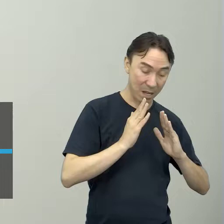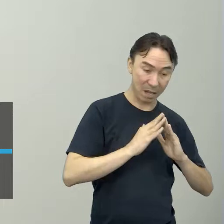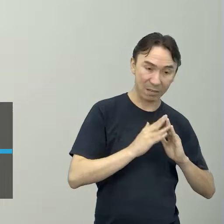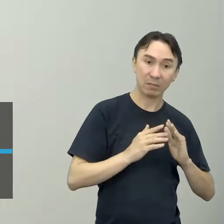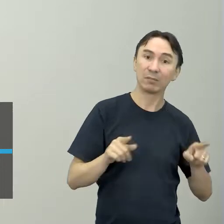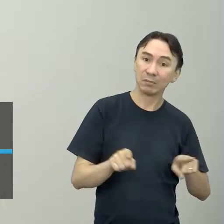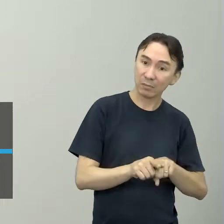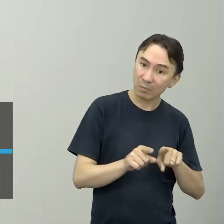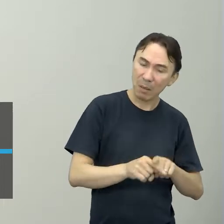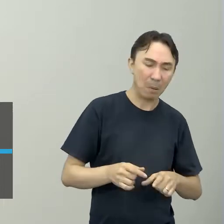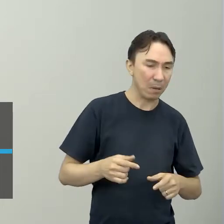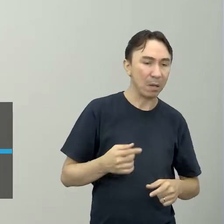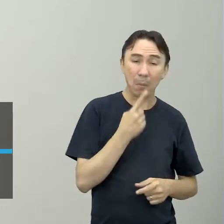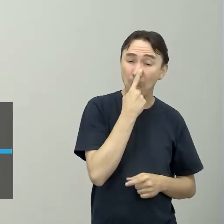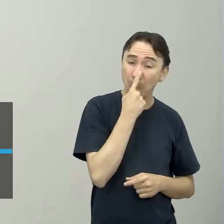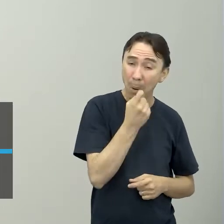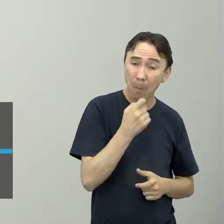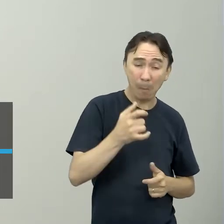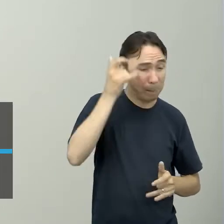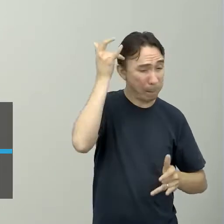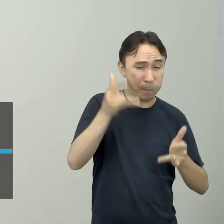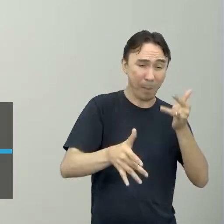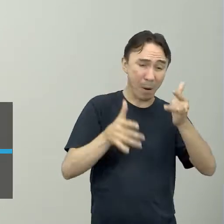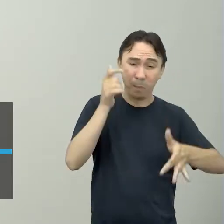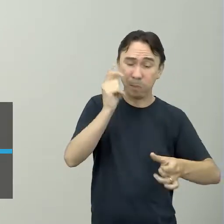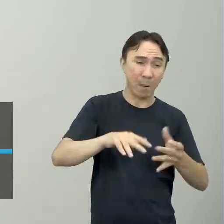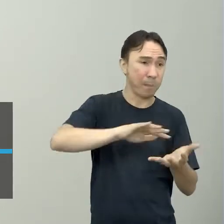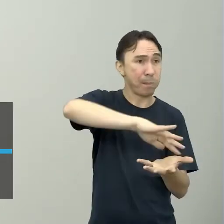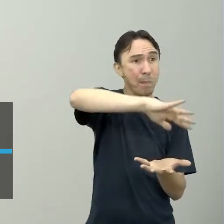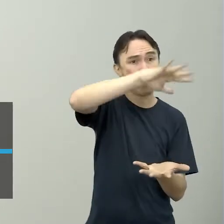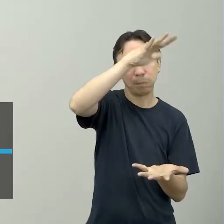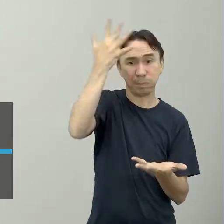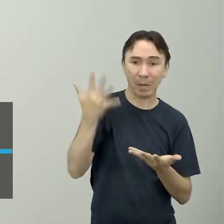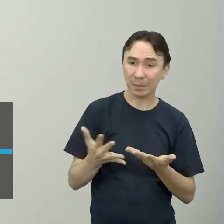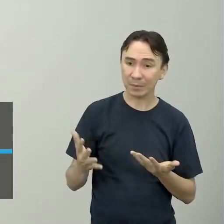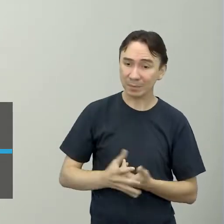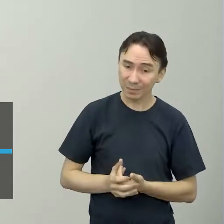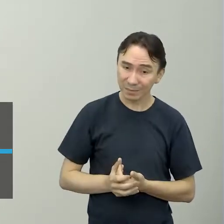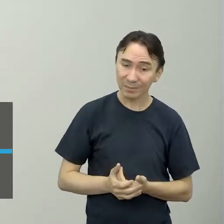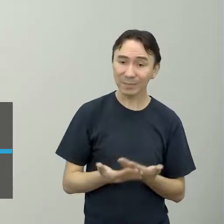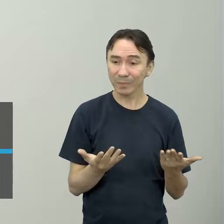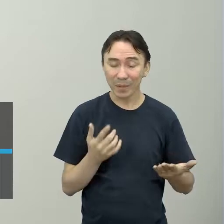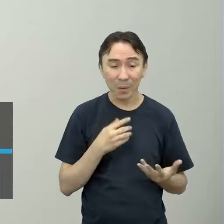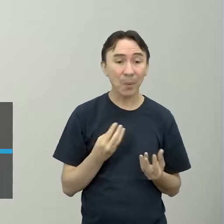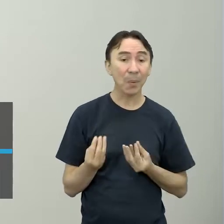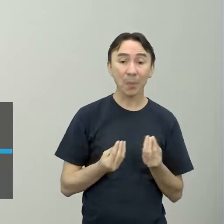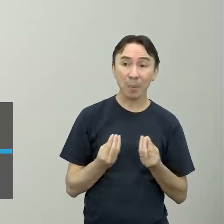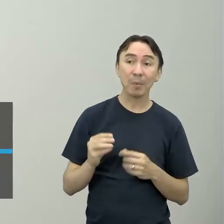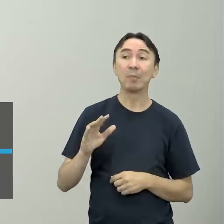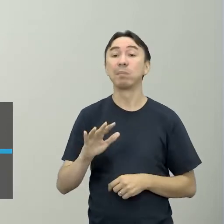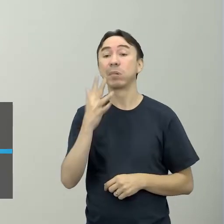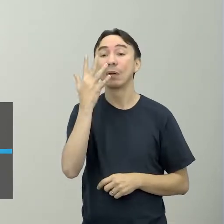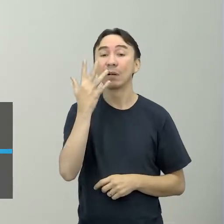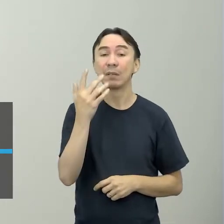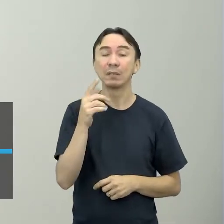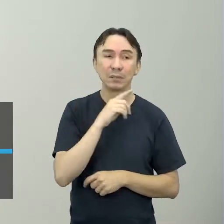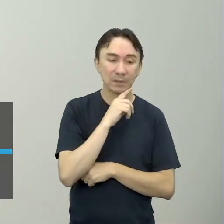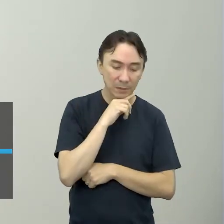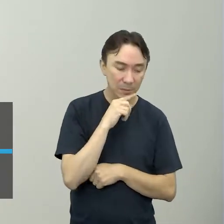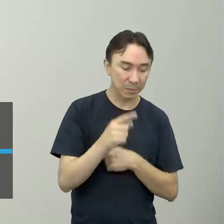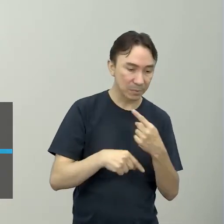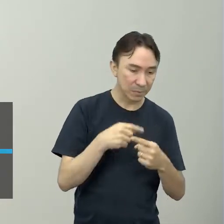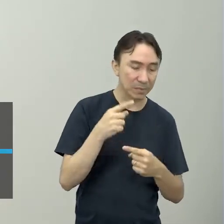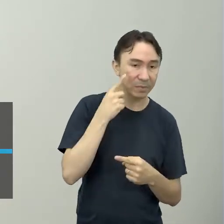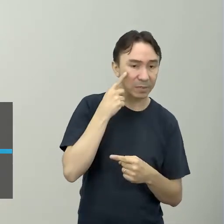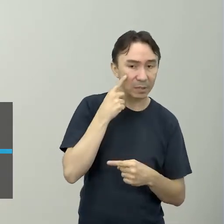começar a entender como essas coisas acontecem ali, né? E como a viabilidade delas, para que depois a gente possa pensar isso para outras pessoas,